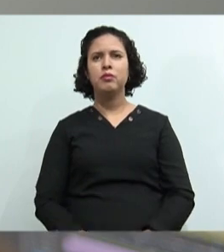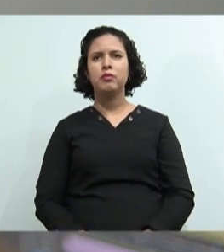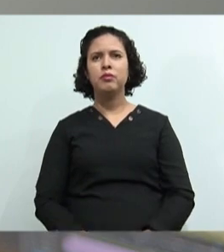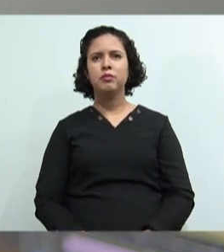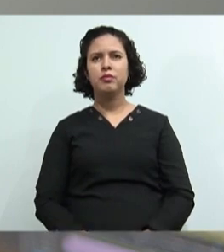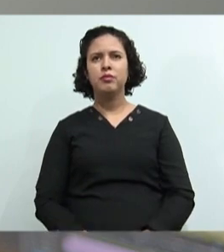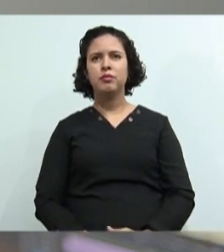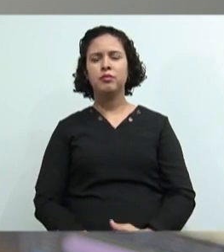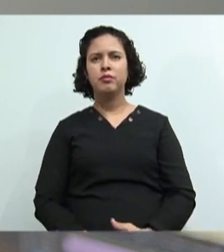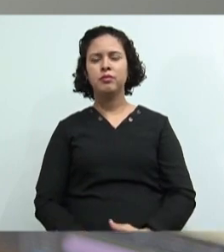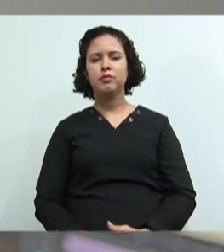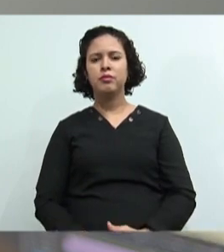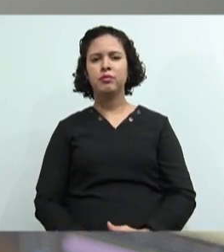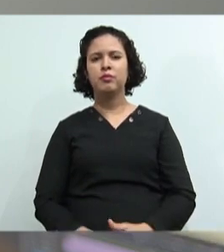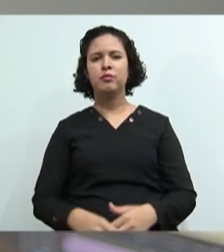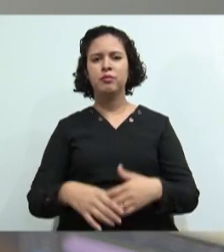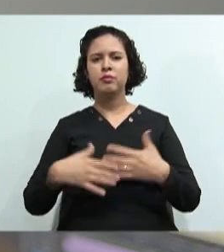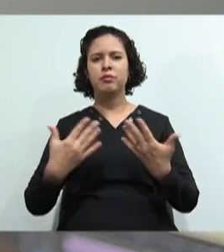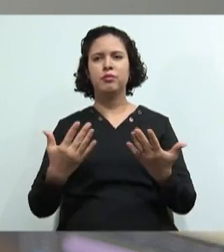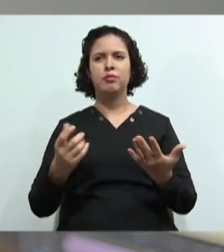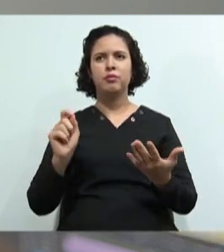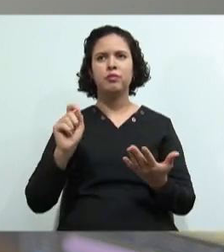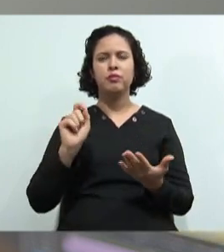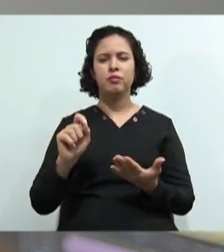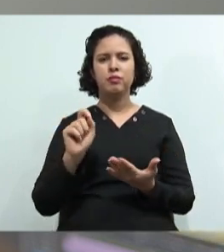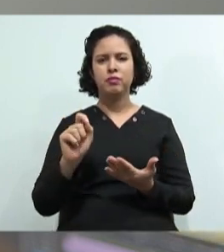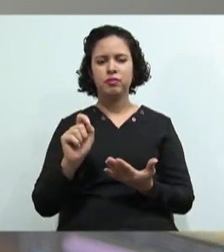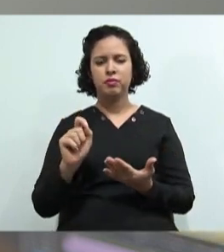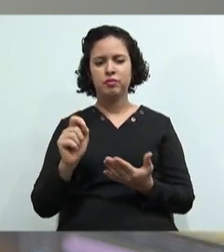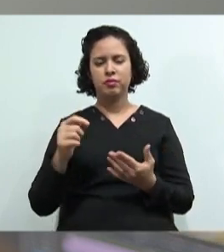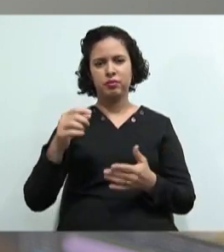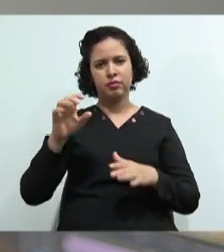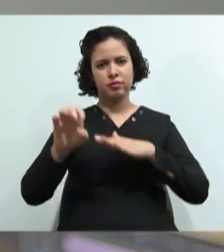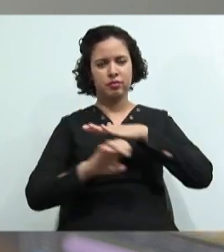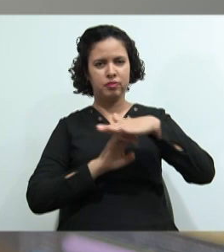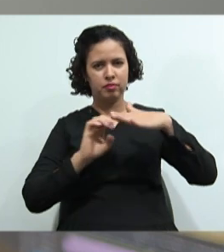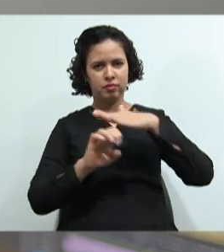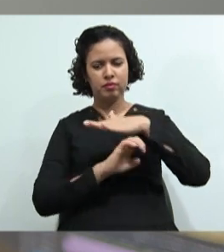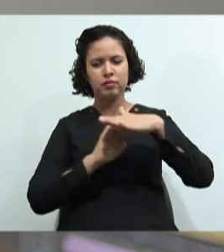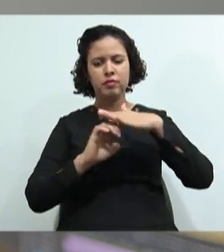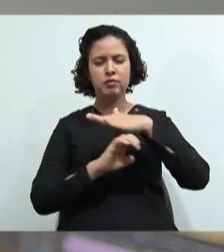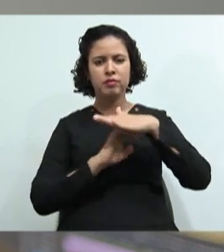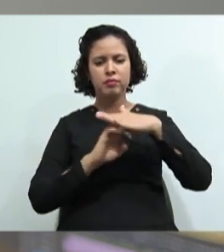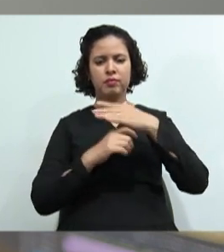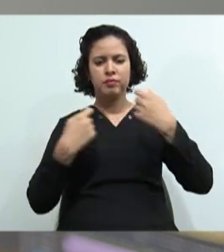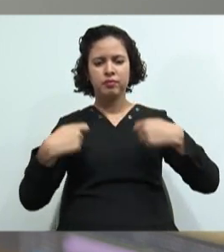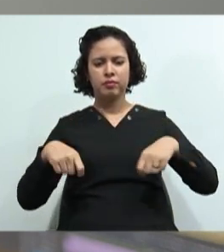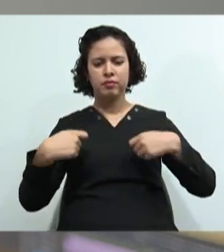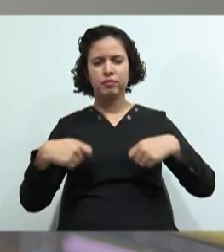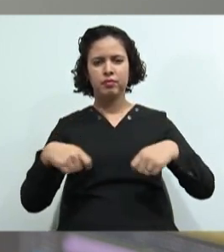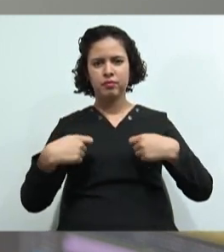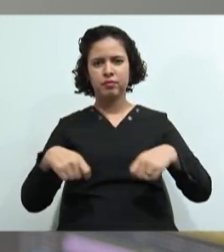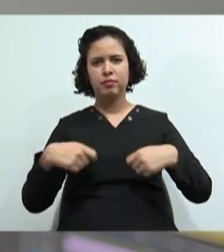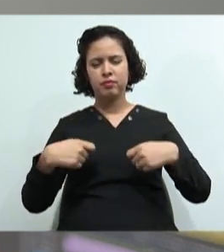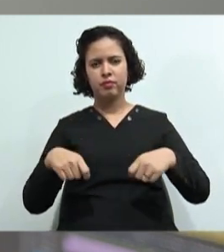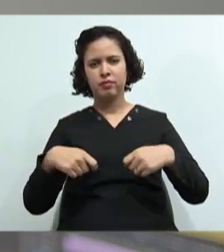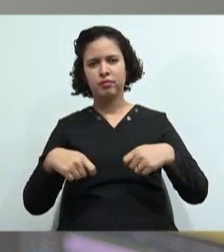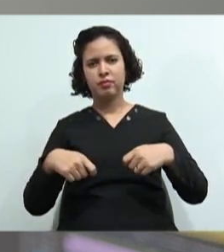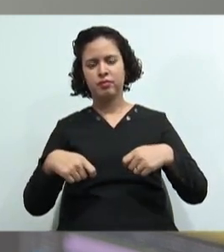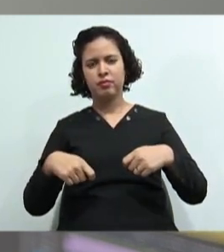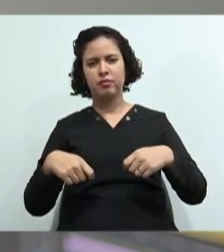importante. Diante de um mercado altamente competitivo, as empresas precisam deixar velhos conceitos de lado e focar